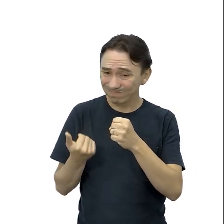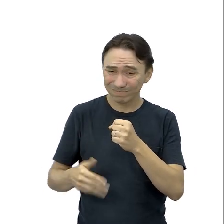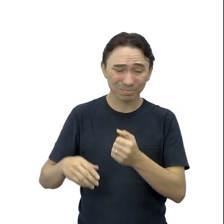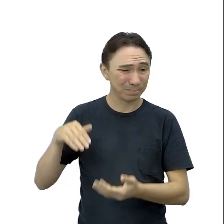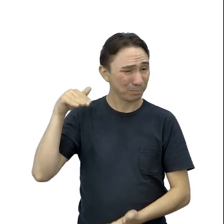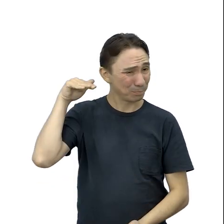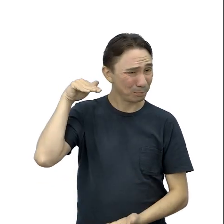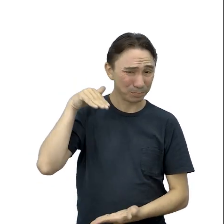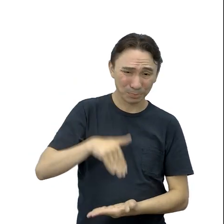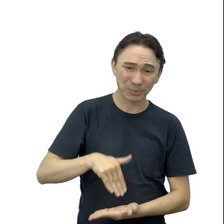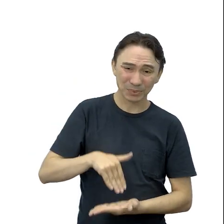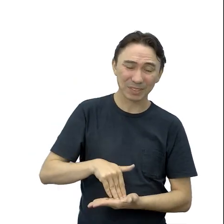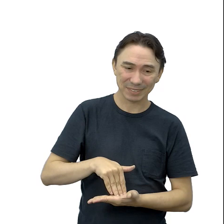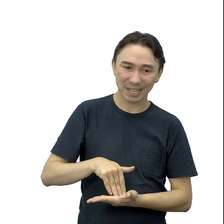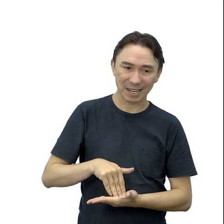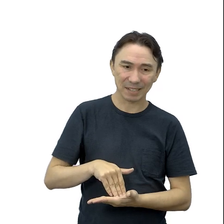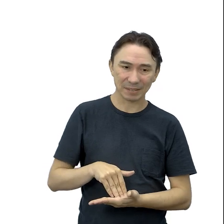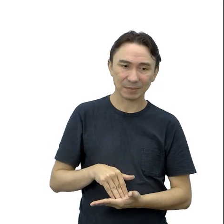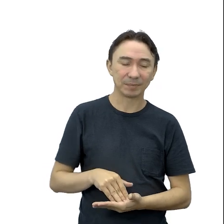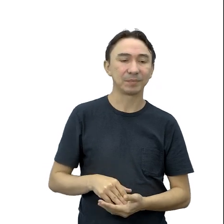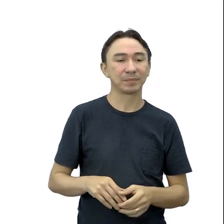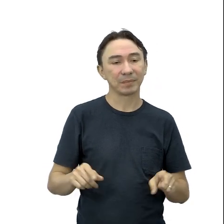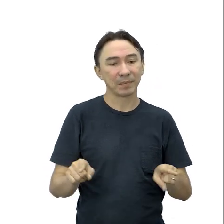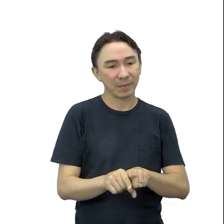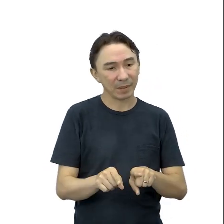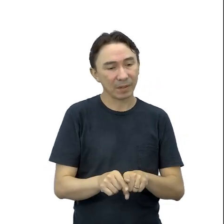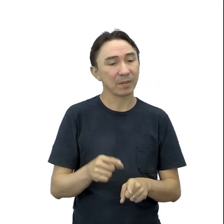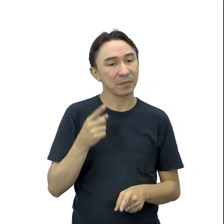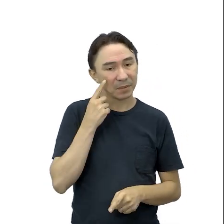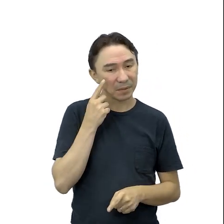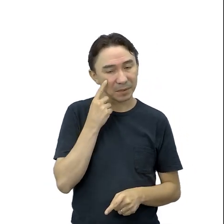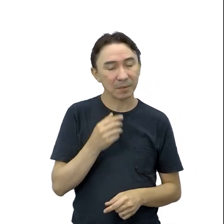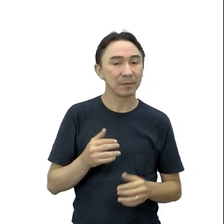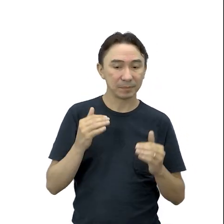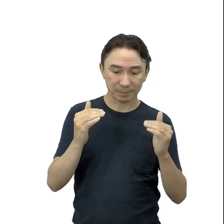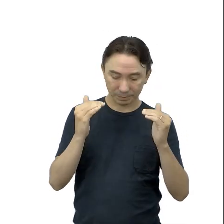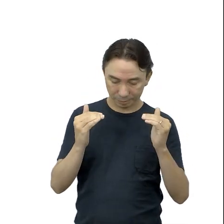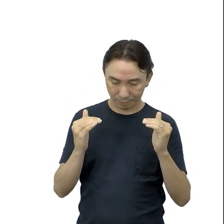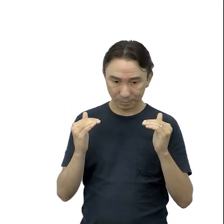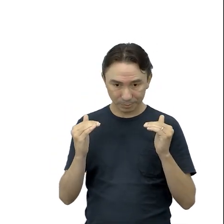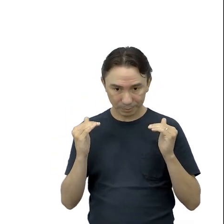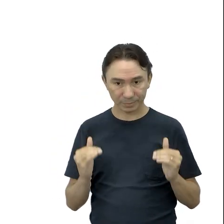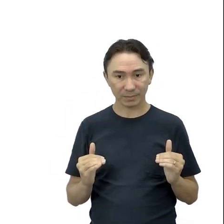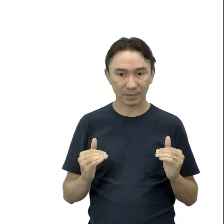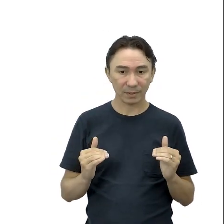aí eu venho mais para baixo, na mesma página que eu estou, e começo a